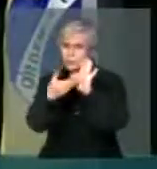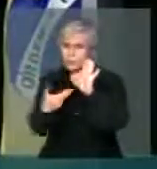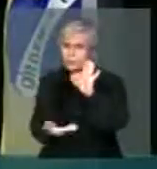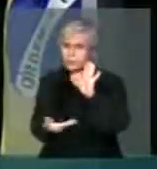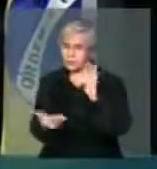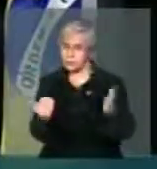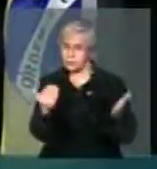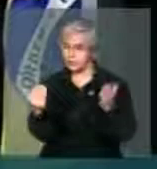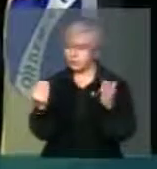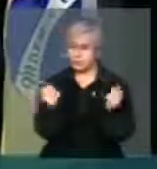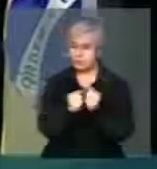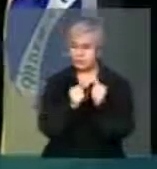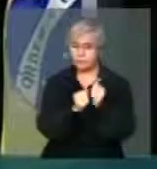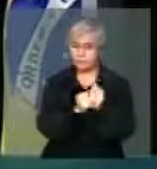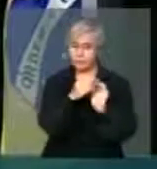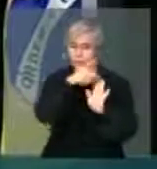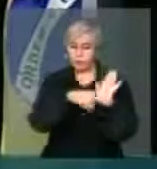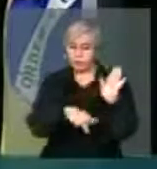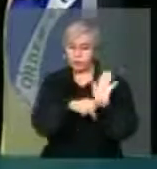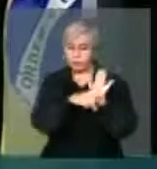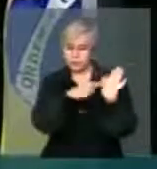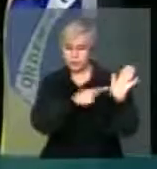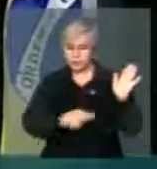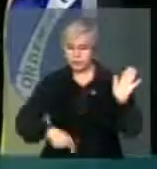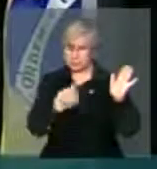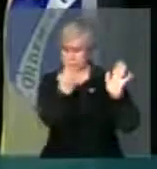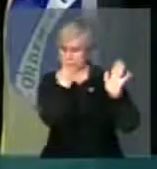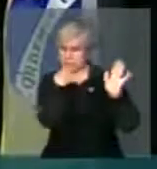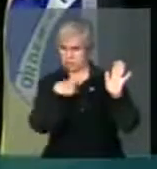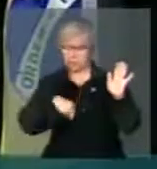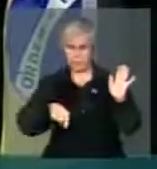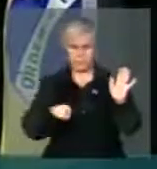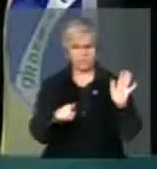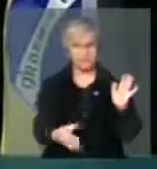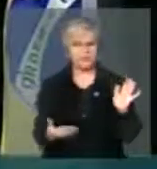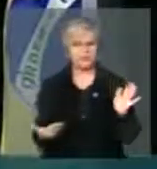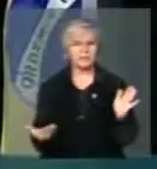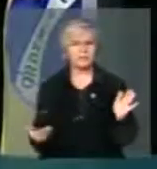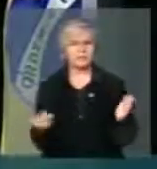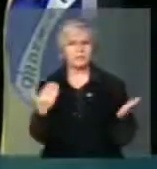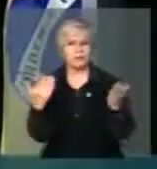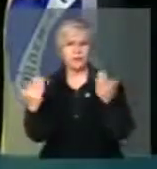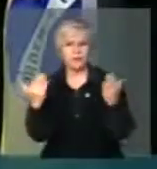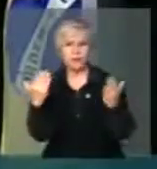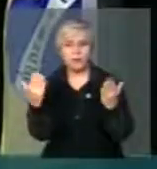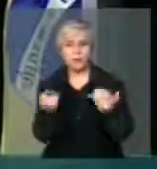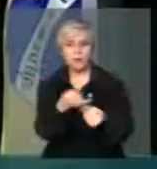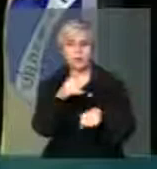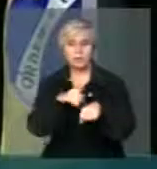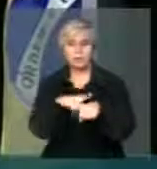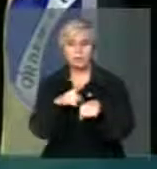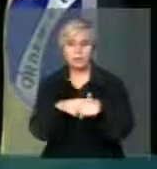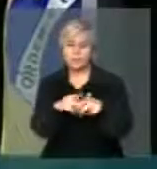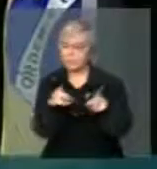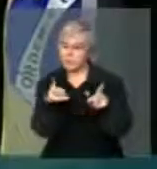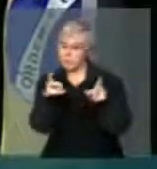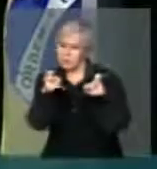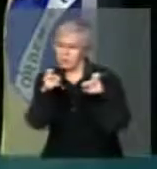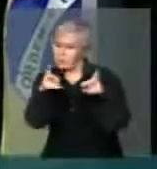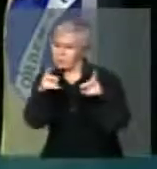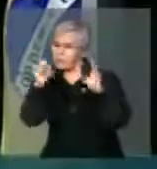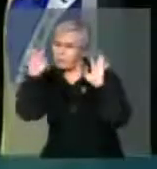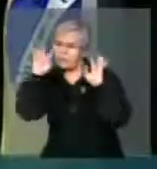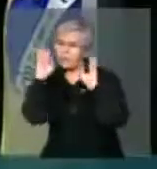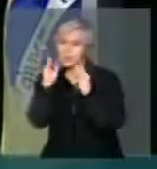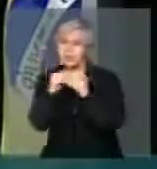e, por outro lado, medidas provisórias mandadas pela presidente Dilma Rousseff, observamos